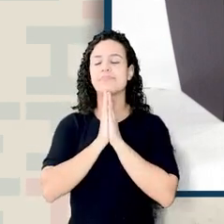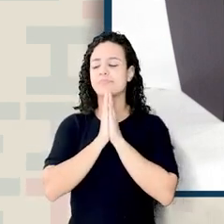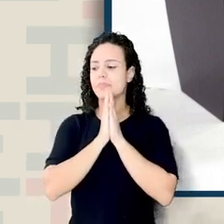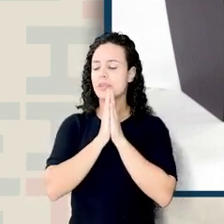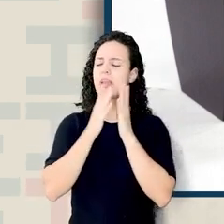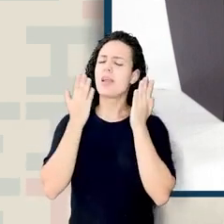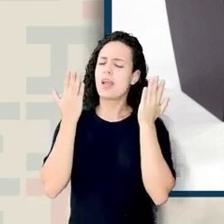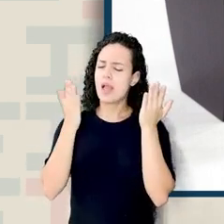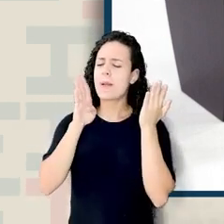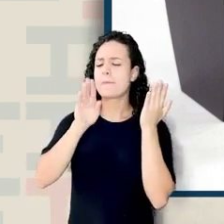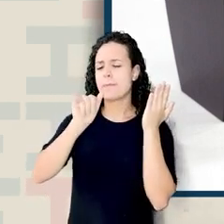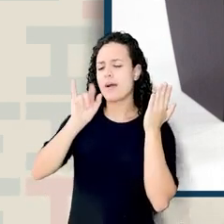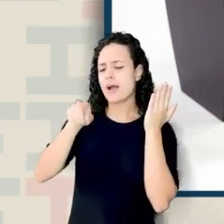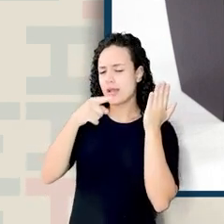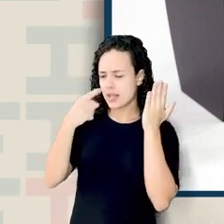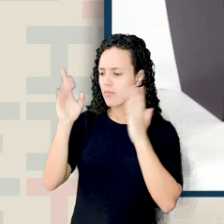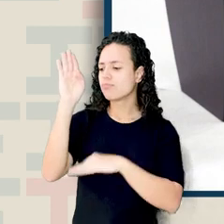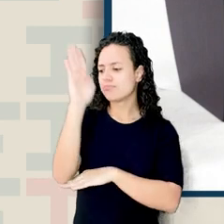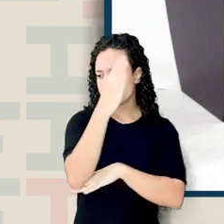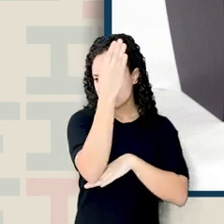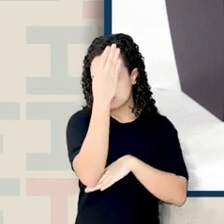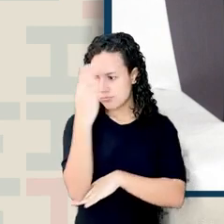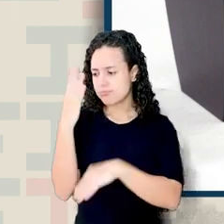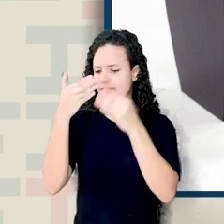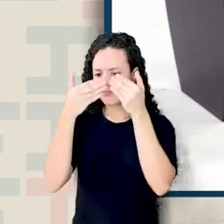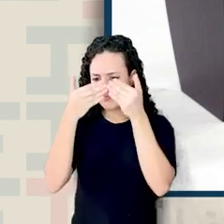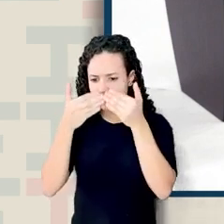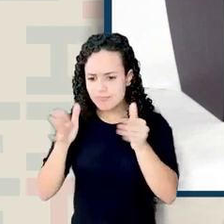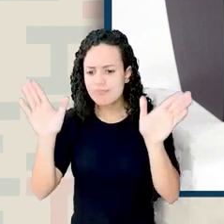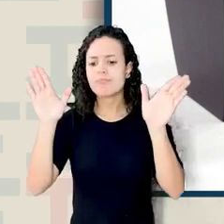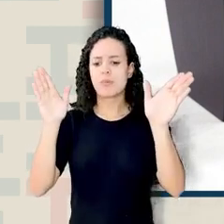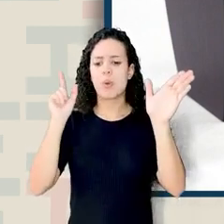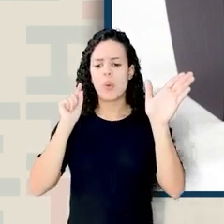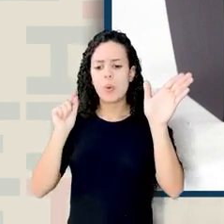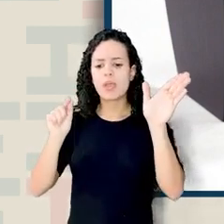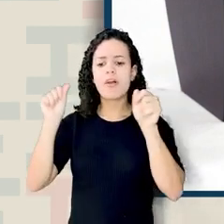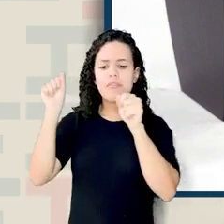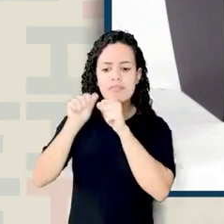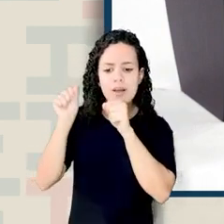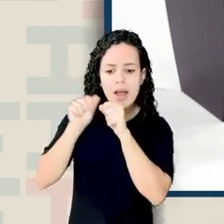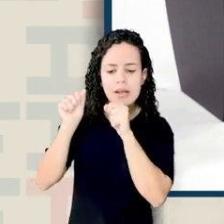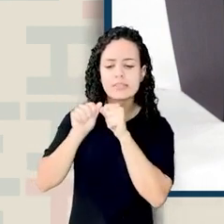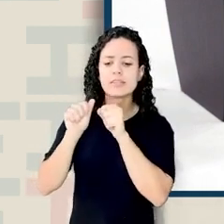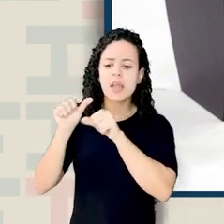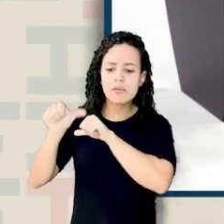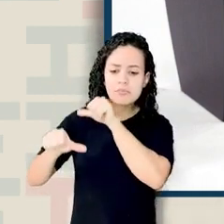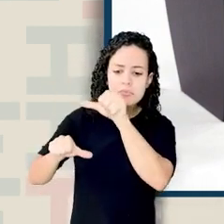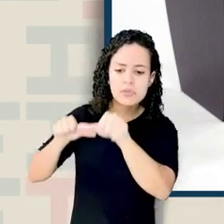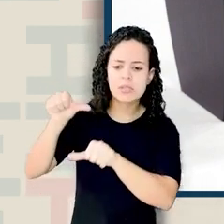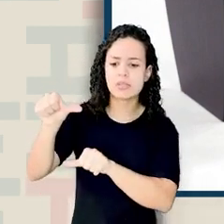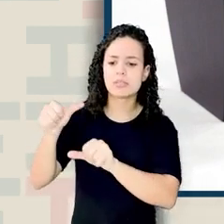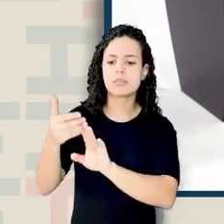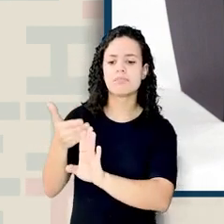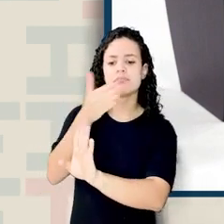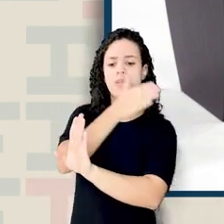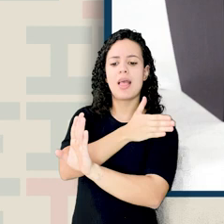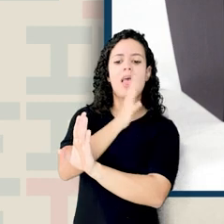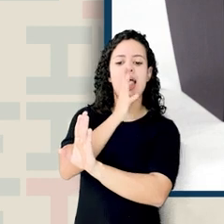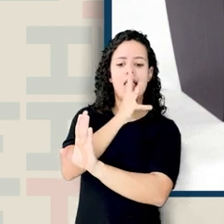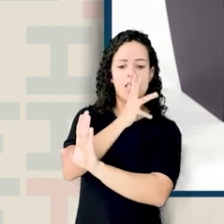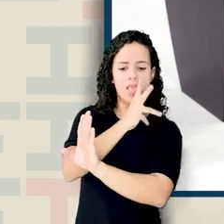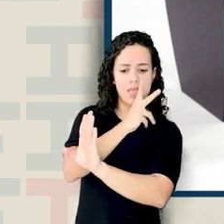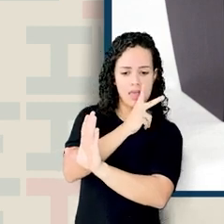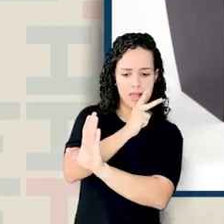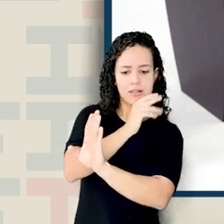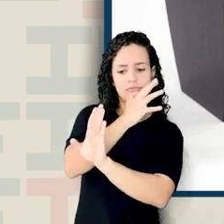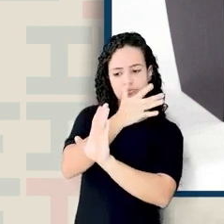Esse foi o baião de maracatu que inaugurou esse momento de fazer transições, saindo de um andamento lento